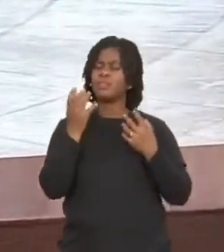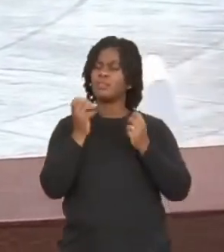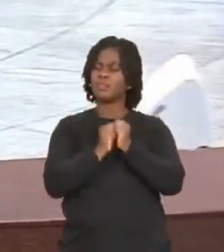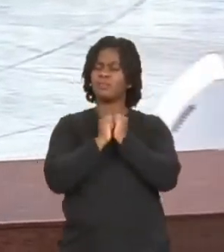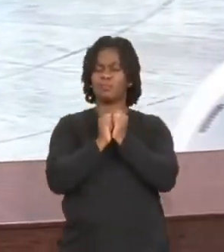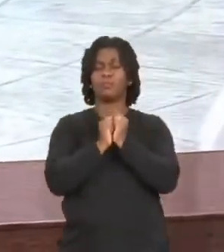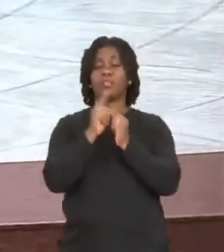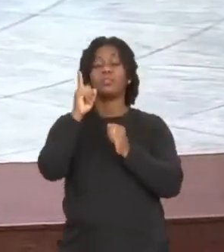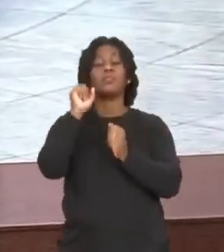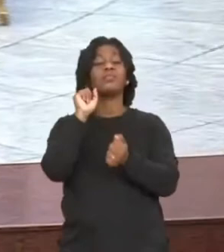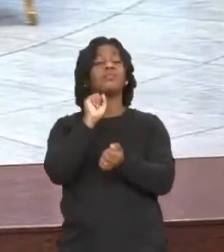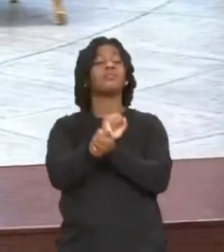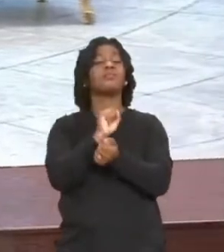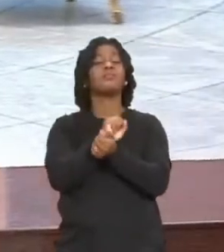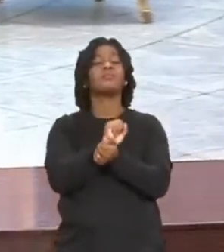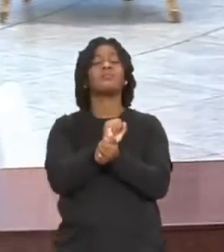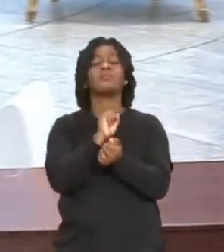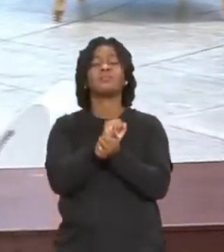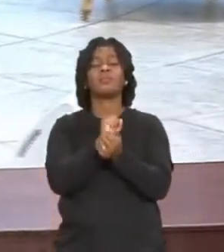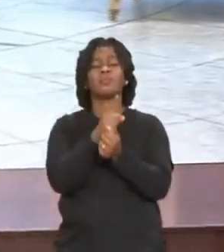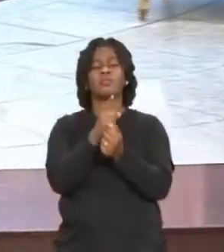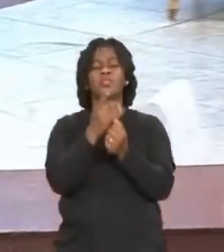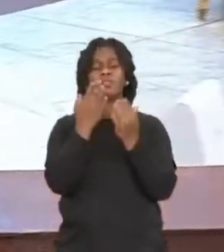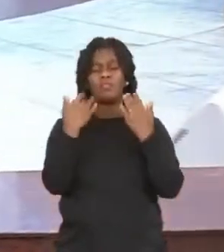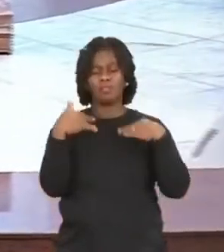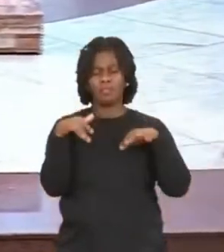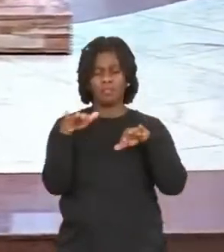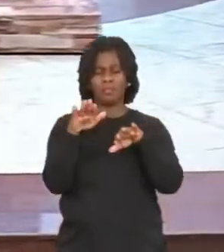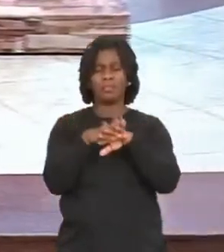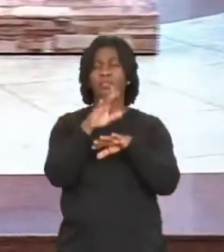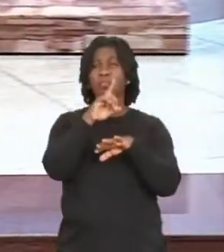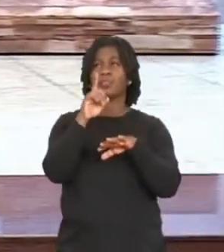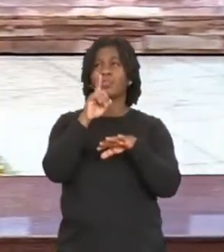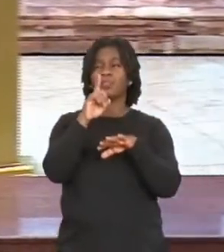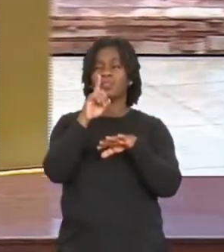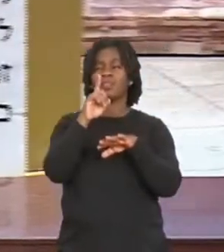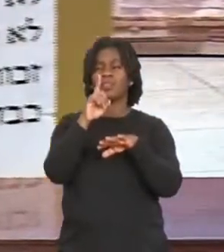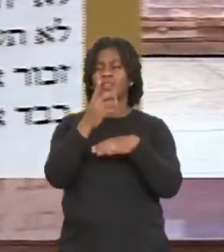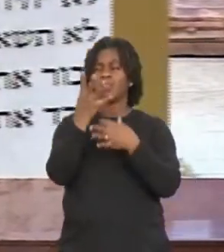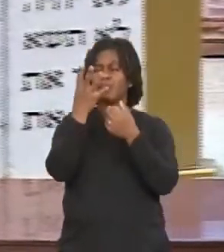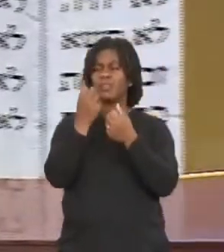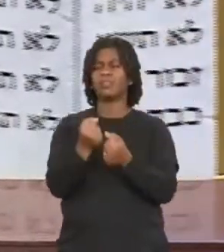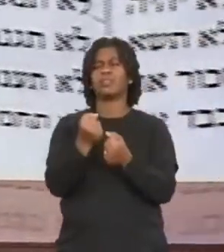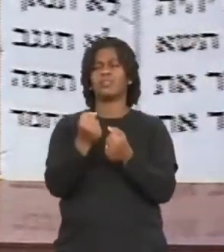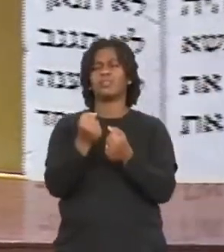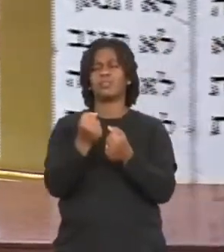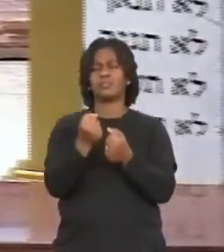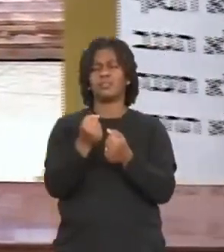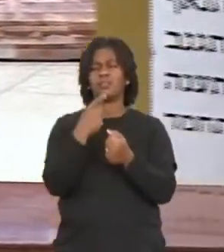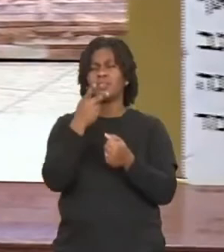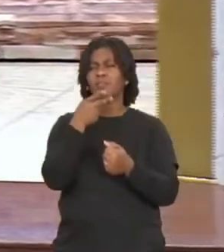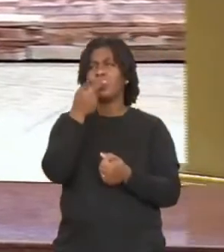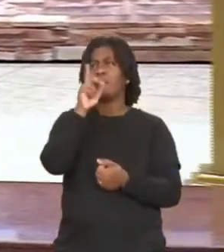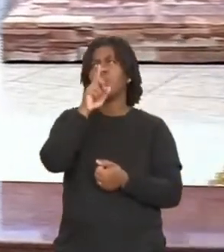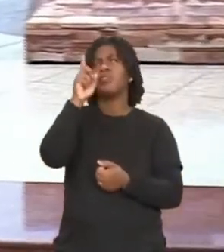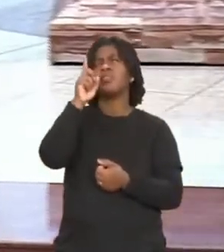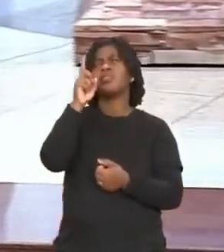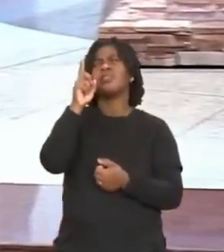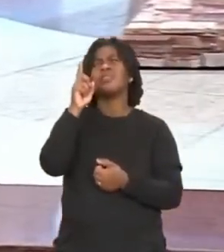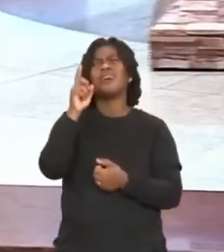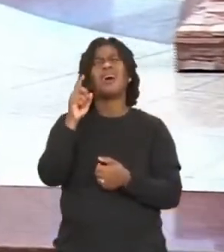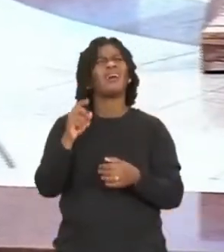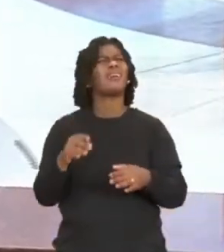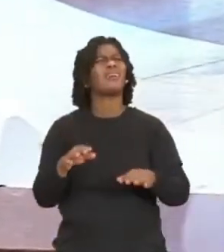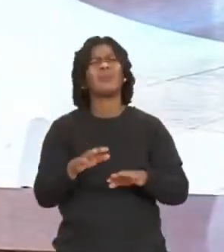Deus só está esperando, esperando você se render, você se curvar, você dizer para Ele: Deus chega,